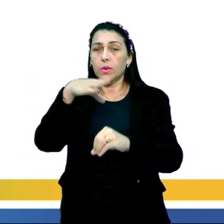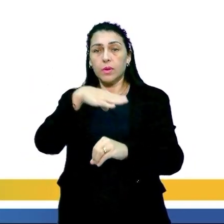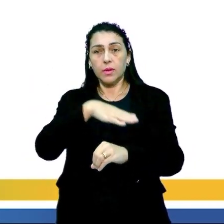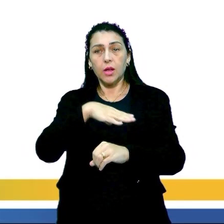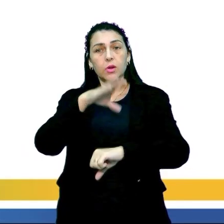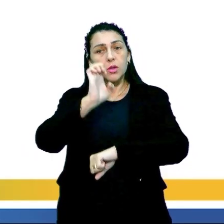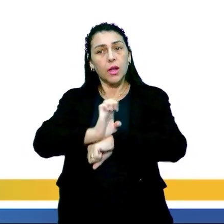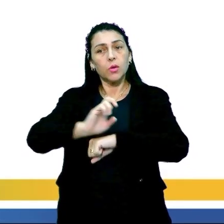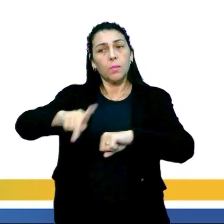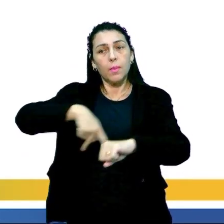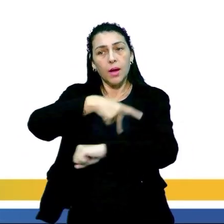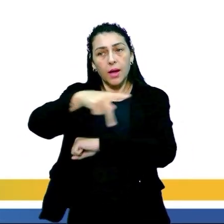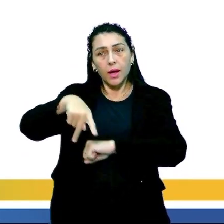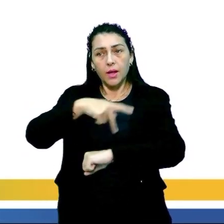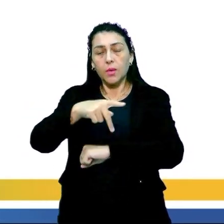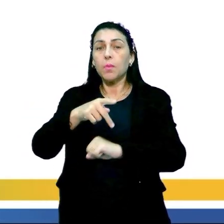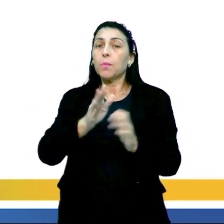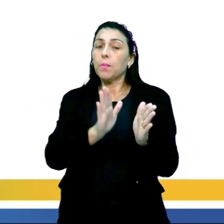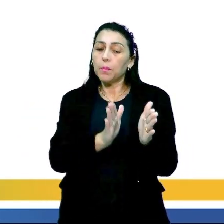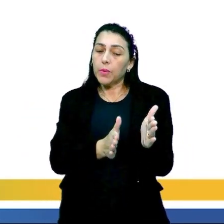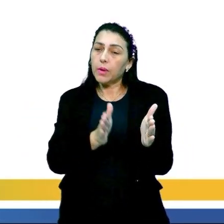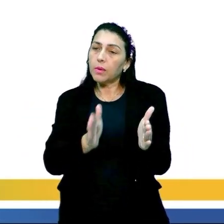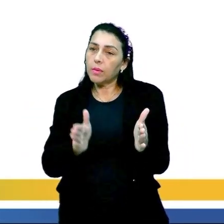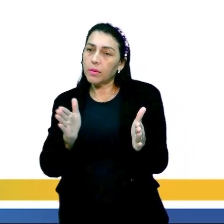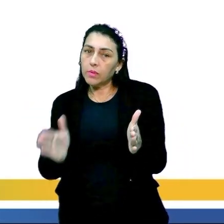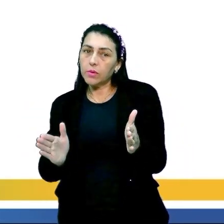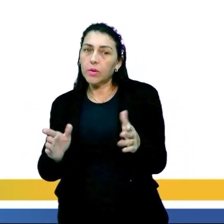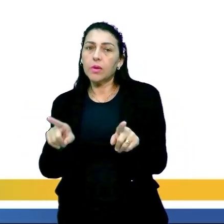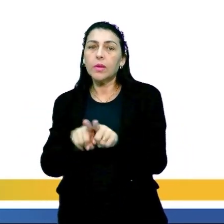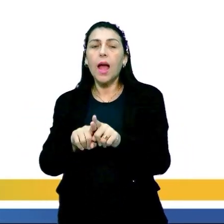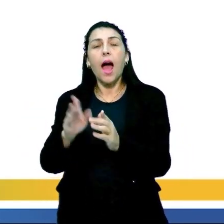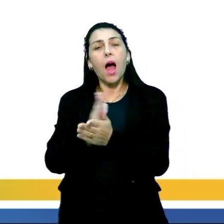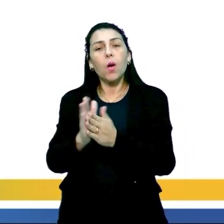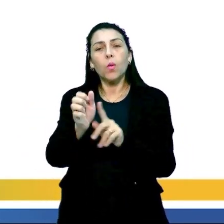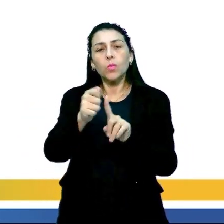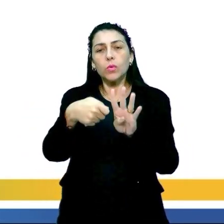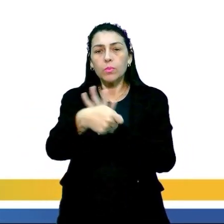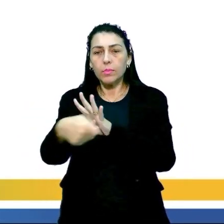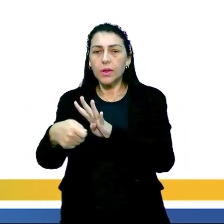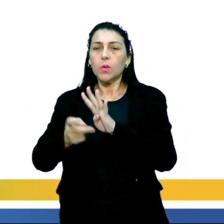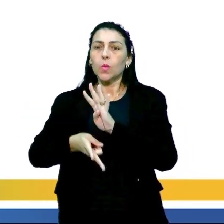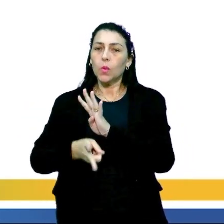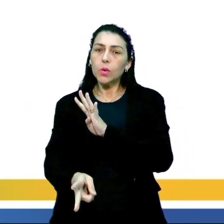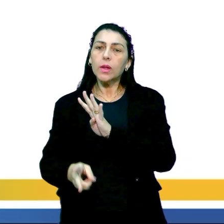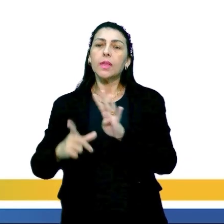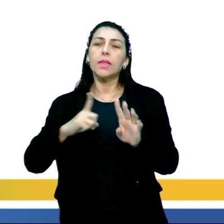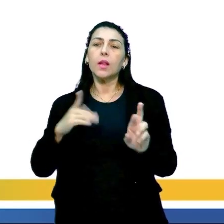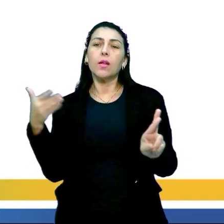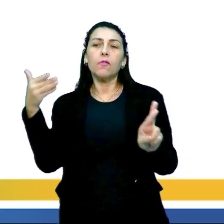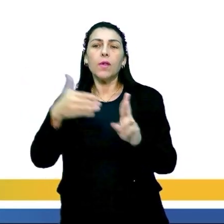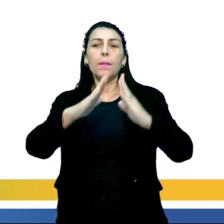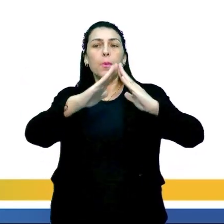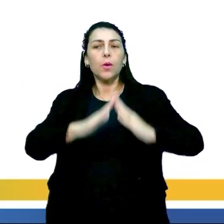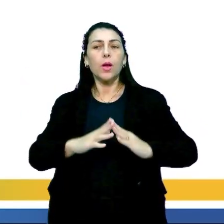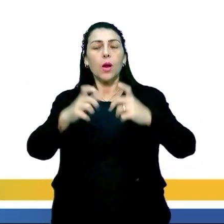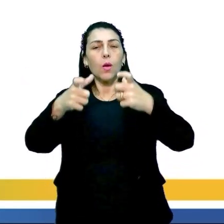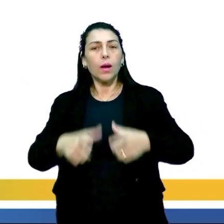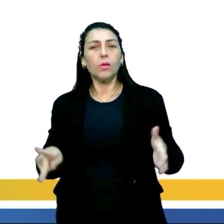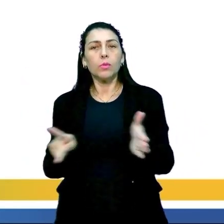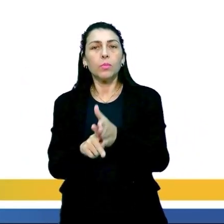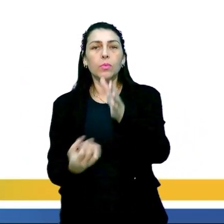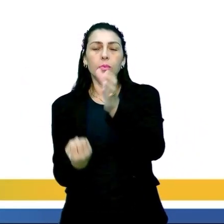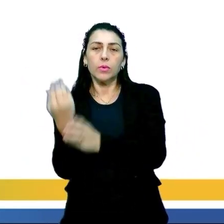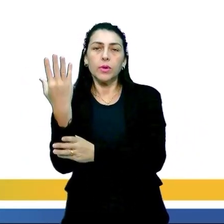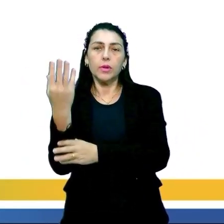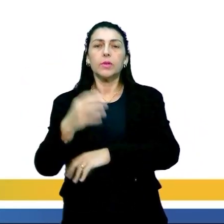muda de cidade, estado ou país por um determinado período, geralmente alguns meses, e continua tendo como referência a moradia, o local